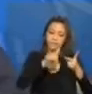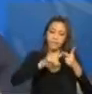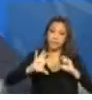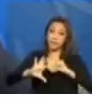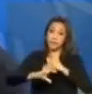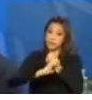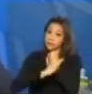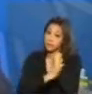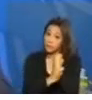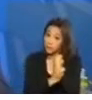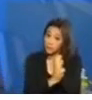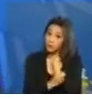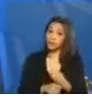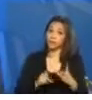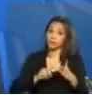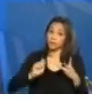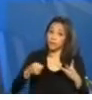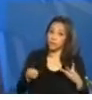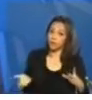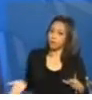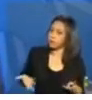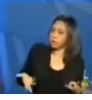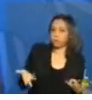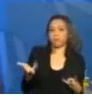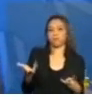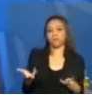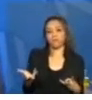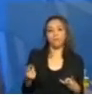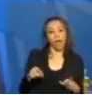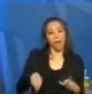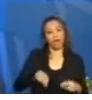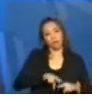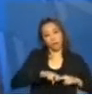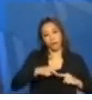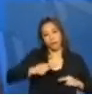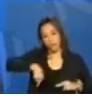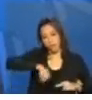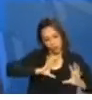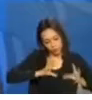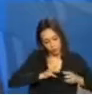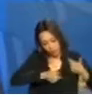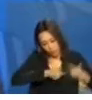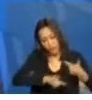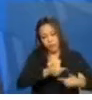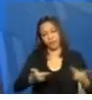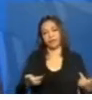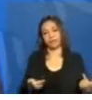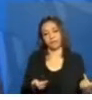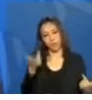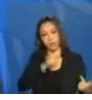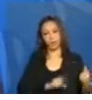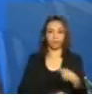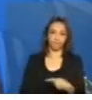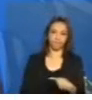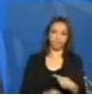segurança e agilidade, e é o que nós estamos nos empenhando para fazer. Então eu